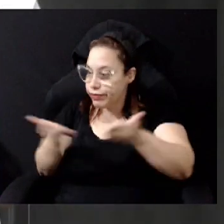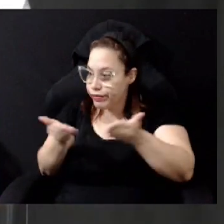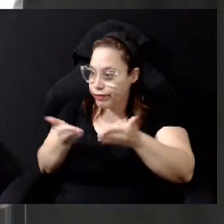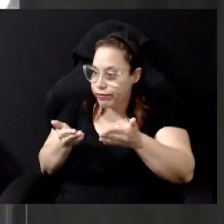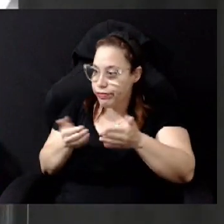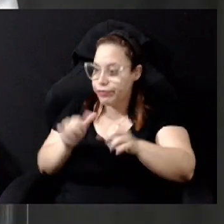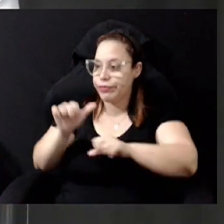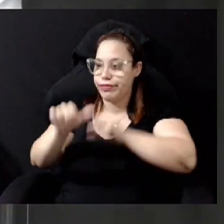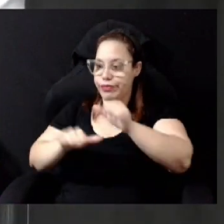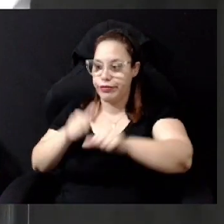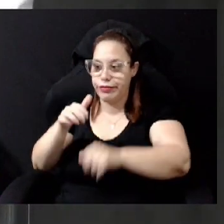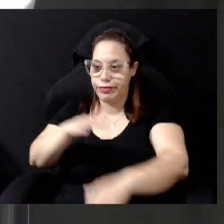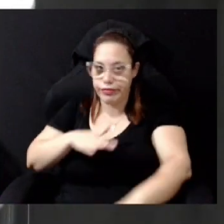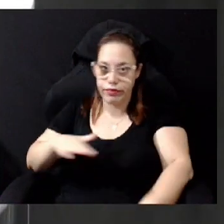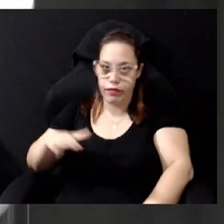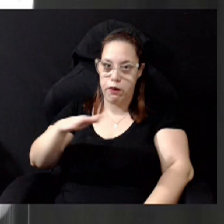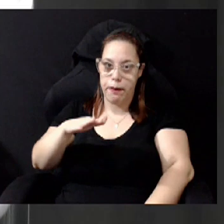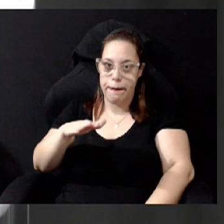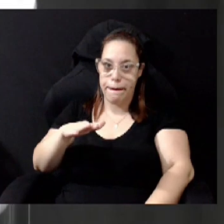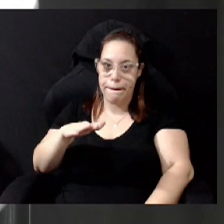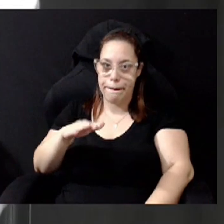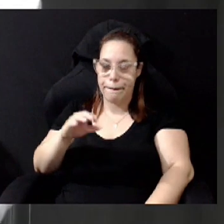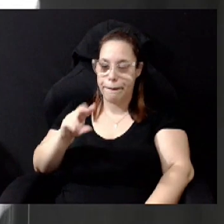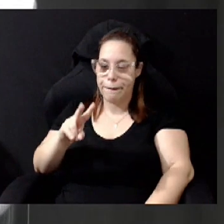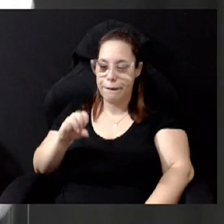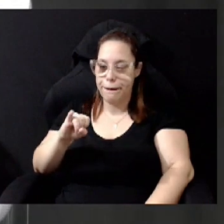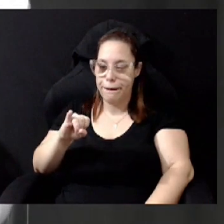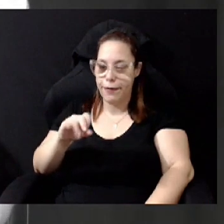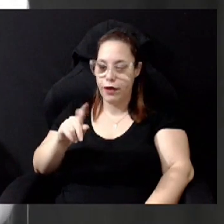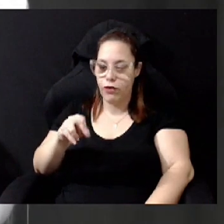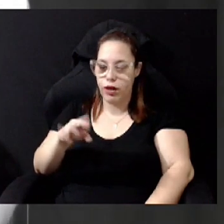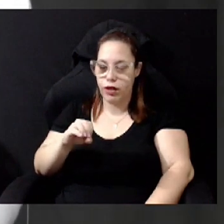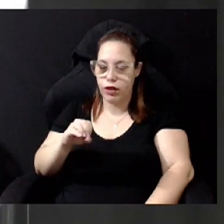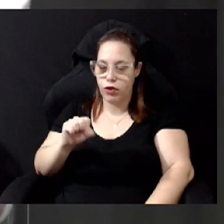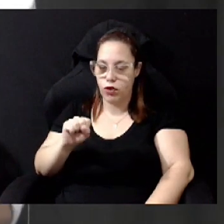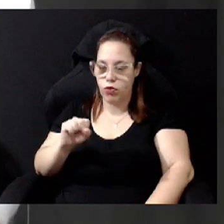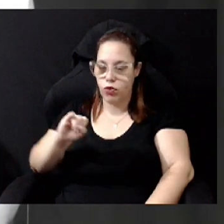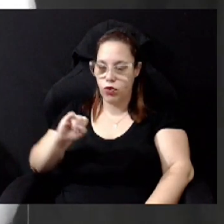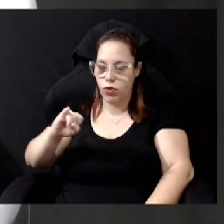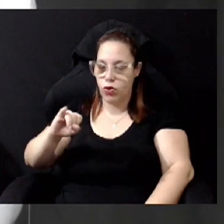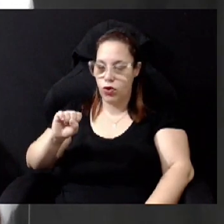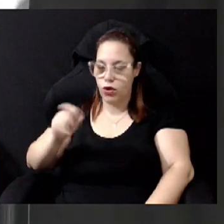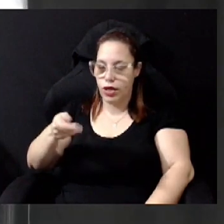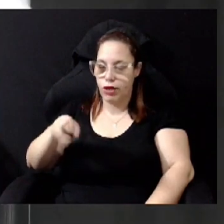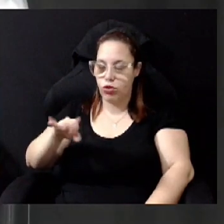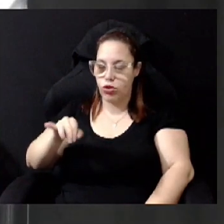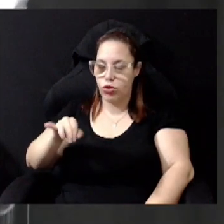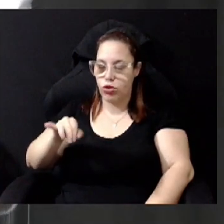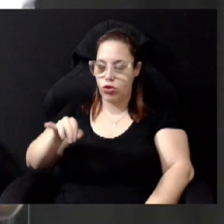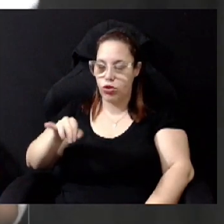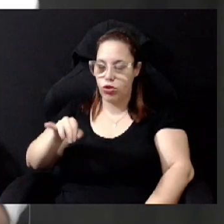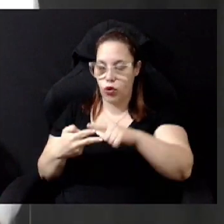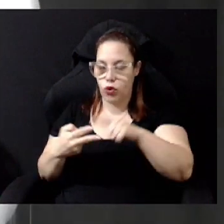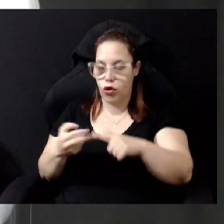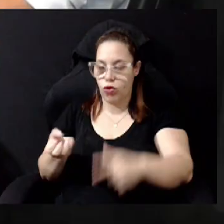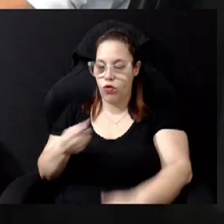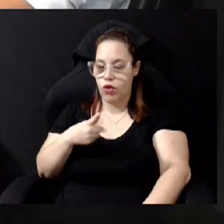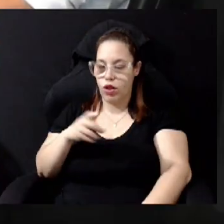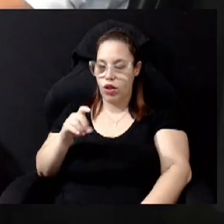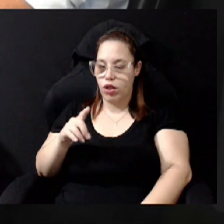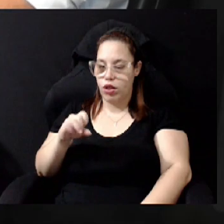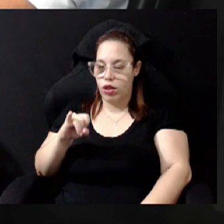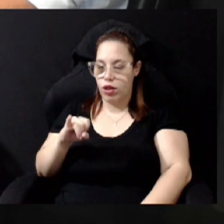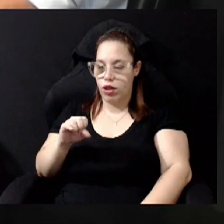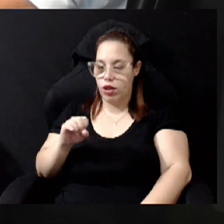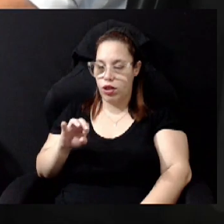região de Viracopos e a região de São José em 2 novos distritos da cidade de Campinas. Distrito de Viracopos... Hoje lá é